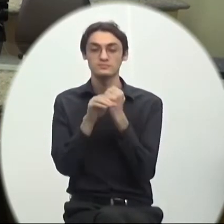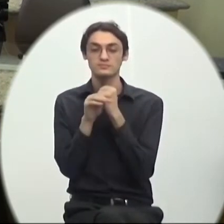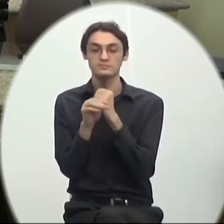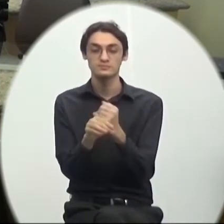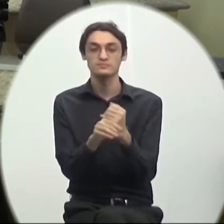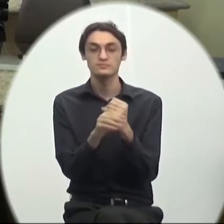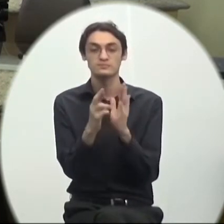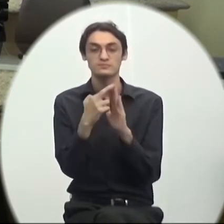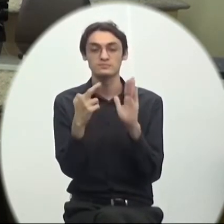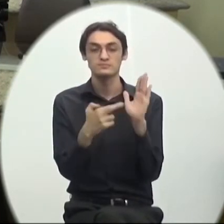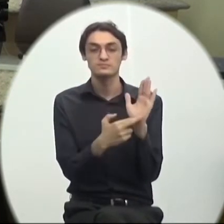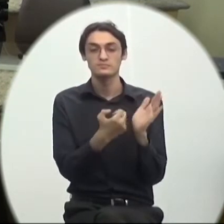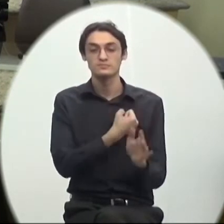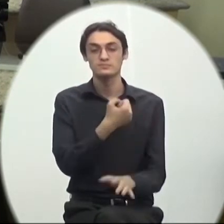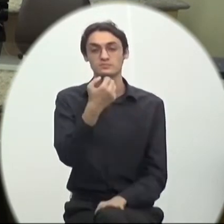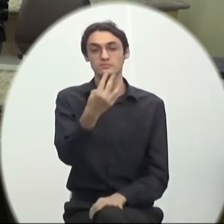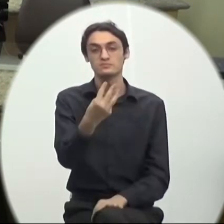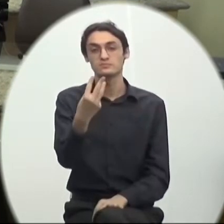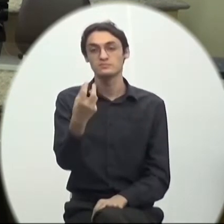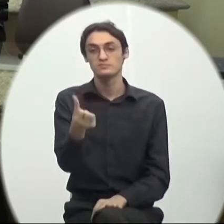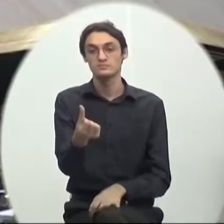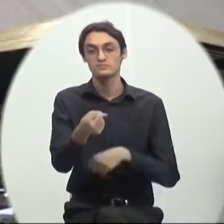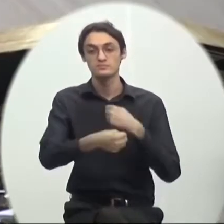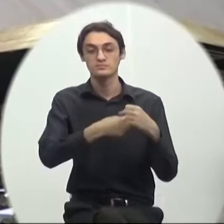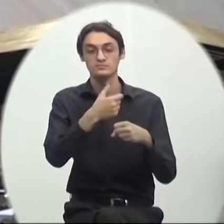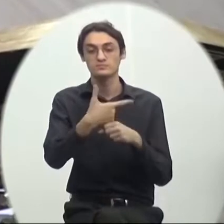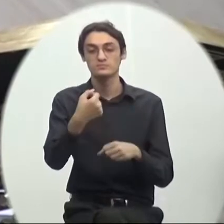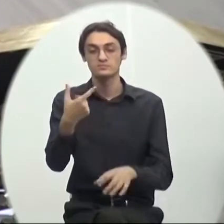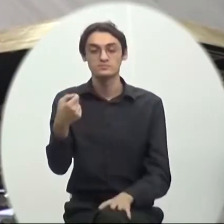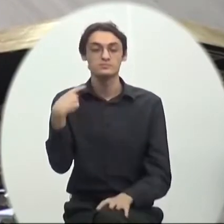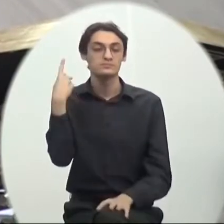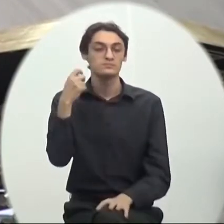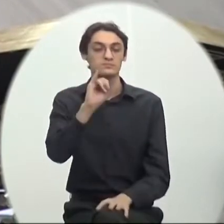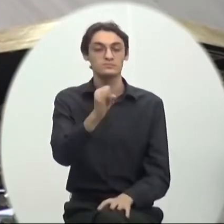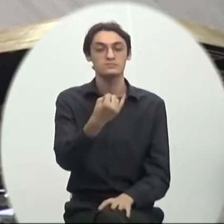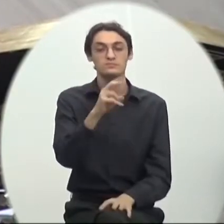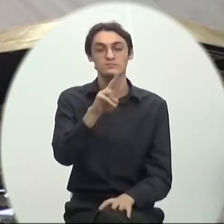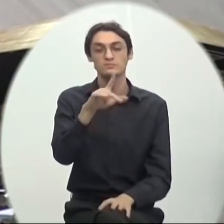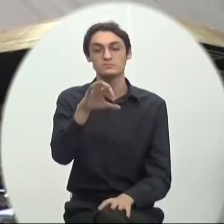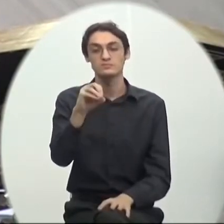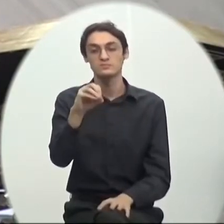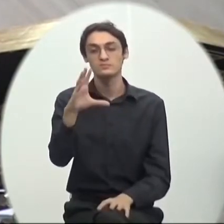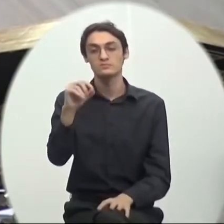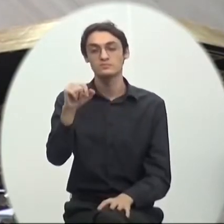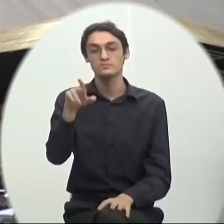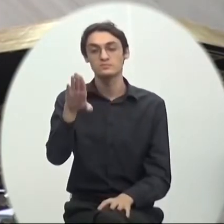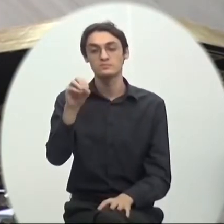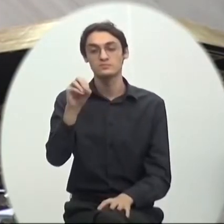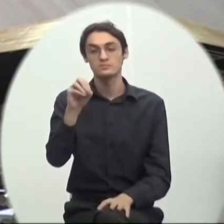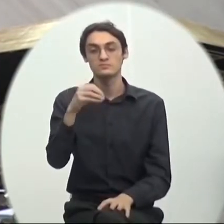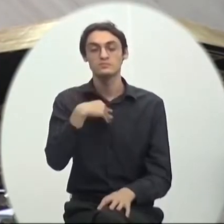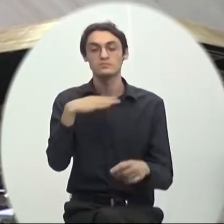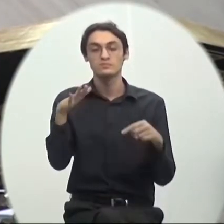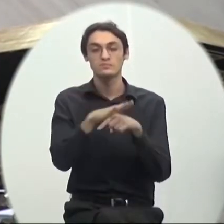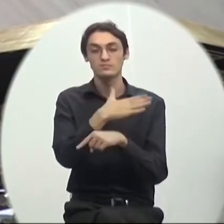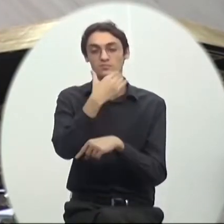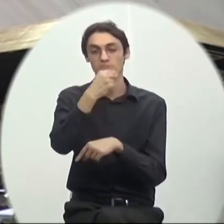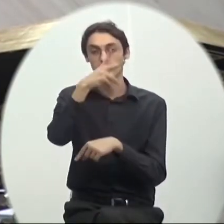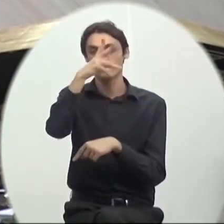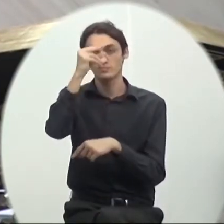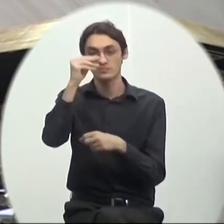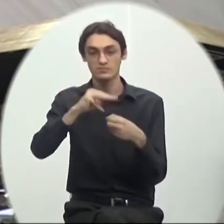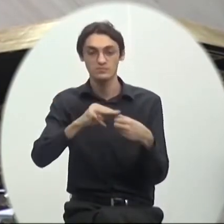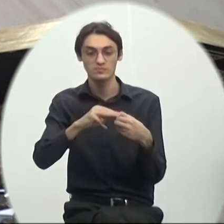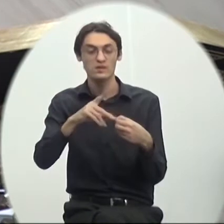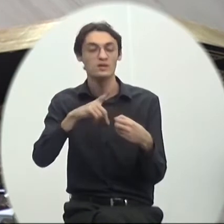unanimidade. Requerimento 436/2020, autor Júlio César Colombo. Envio de expediente ao prefeito municipal questionando se